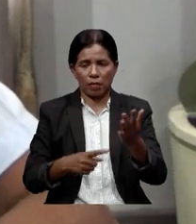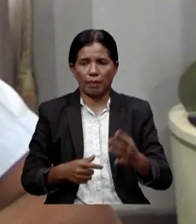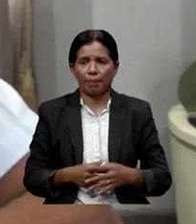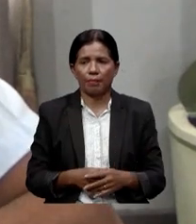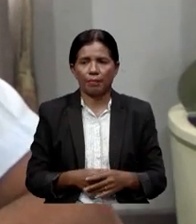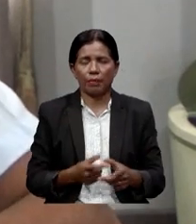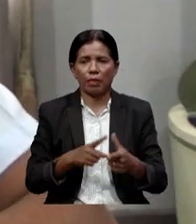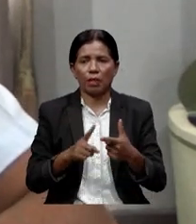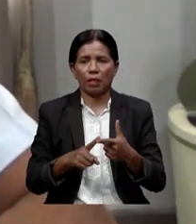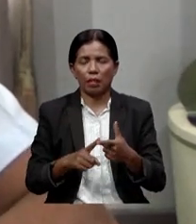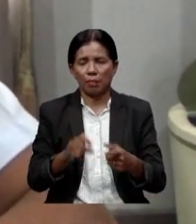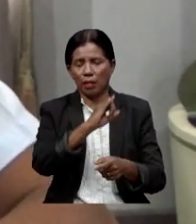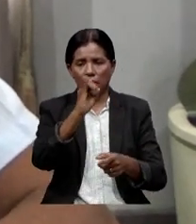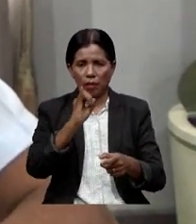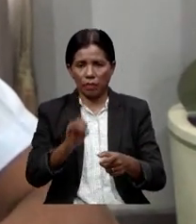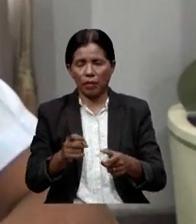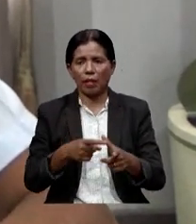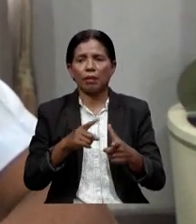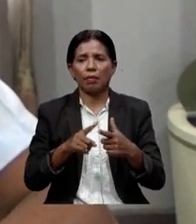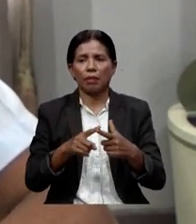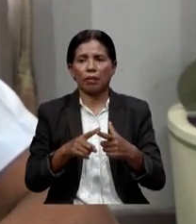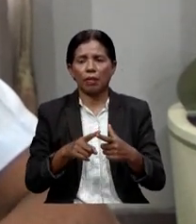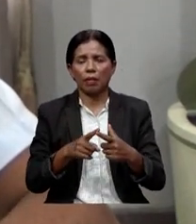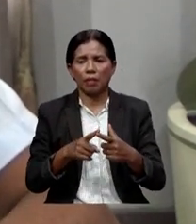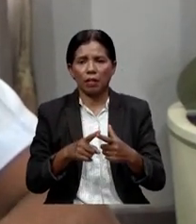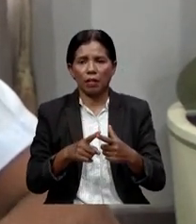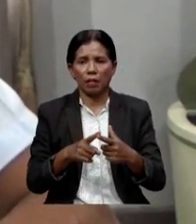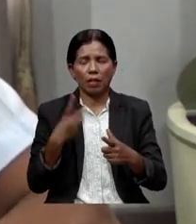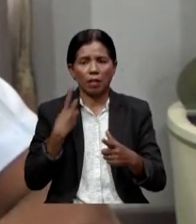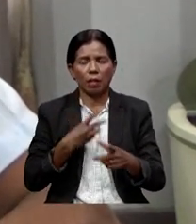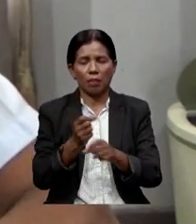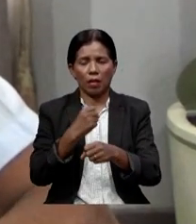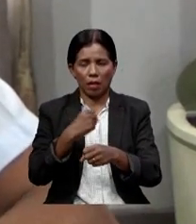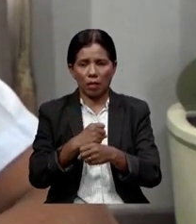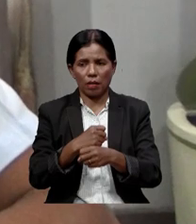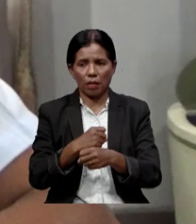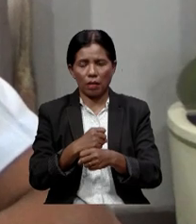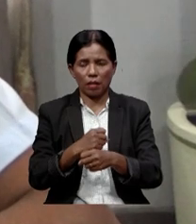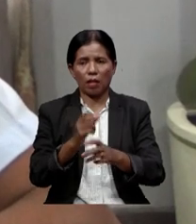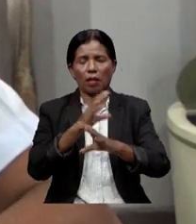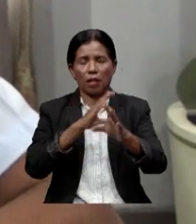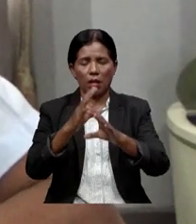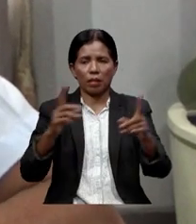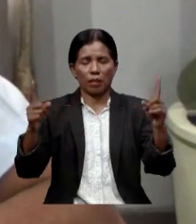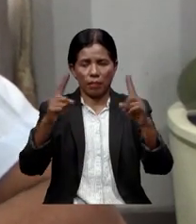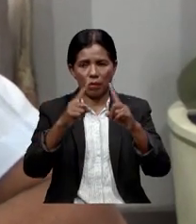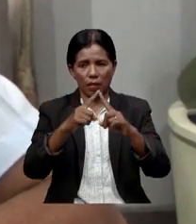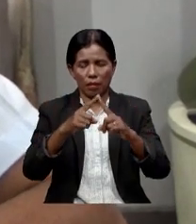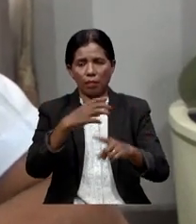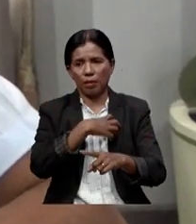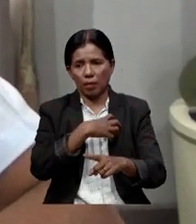e depois identifica mas be e depois identifica ami halo keras carta ba ia